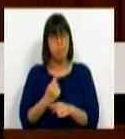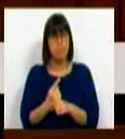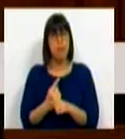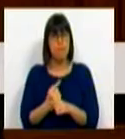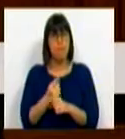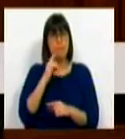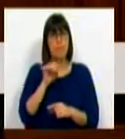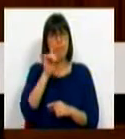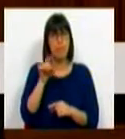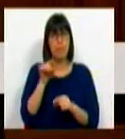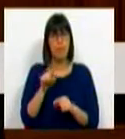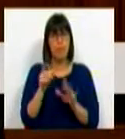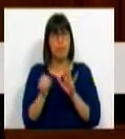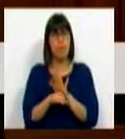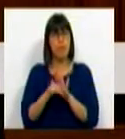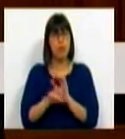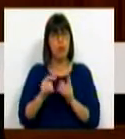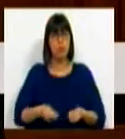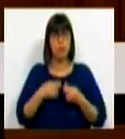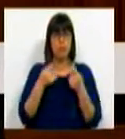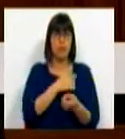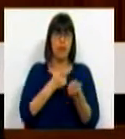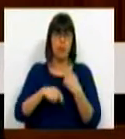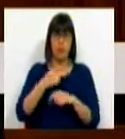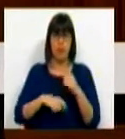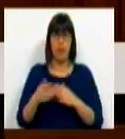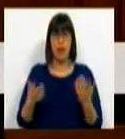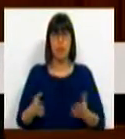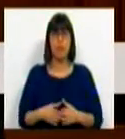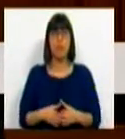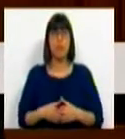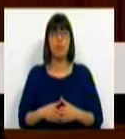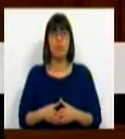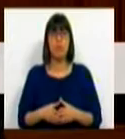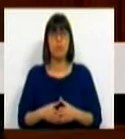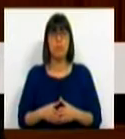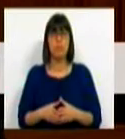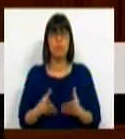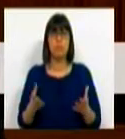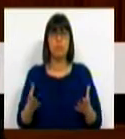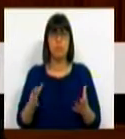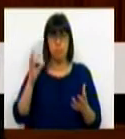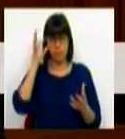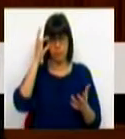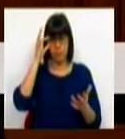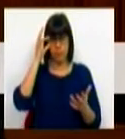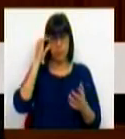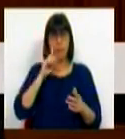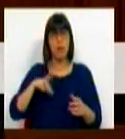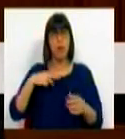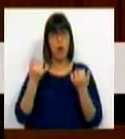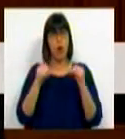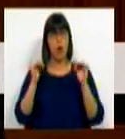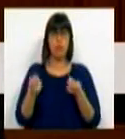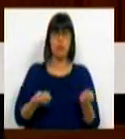a questão dos fundos de investimento imobiliário, que, portanto, seriam patrimónios